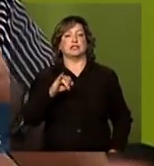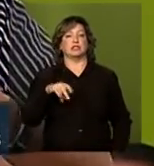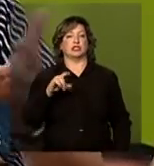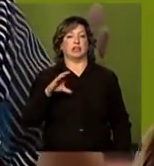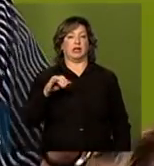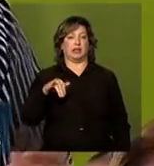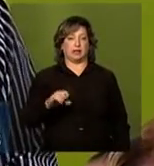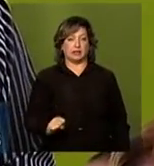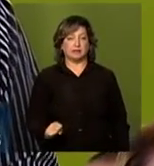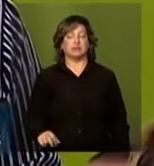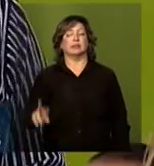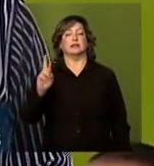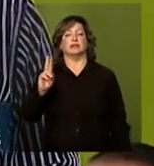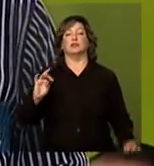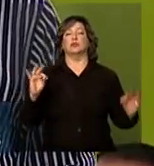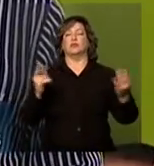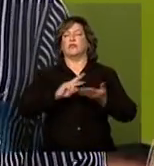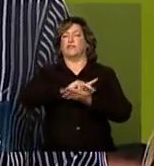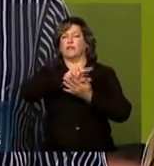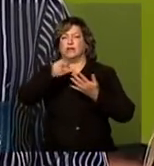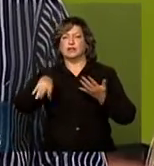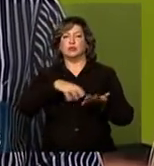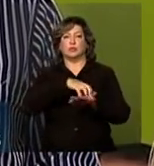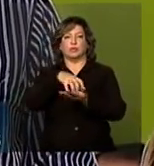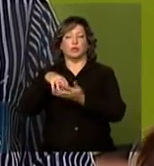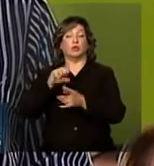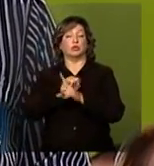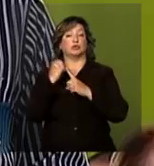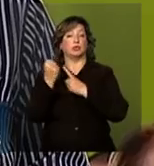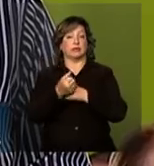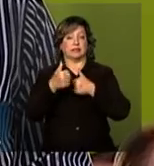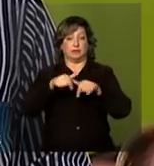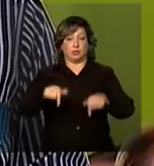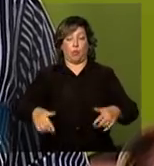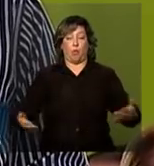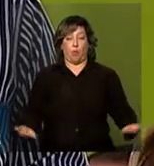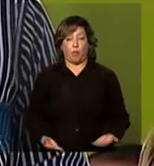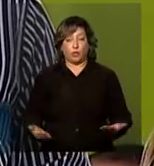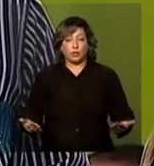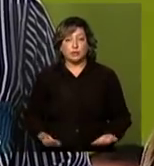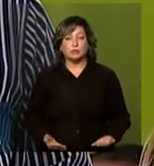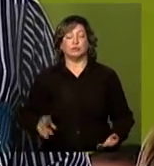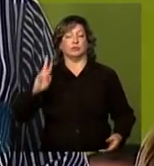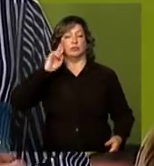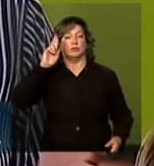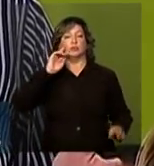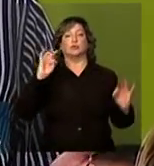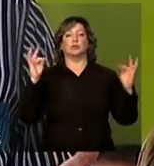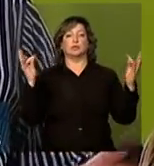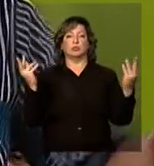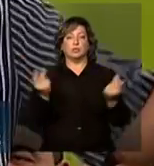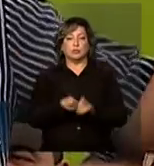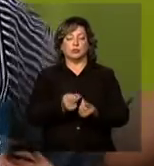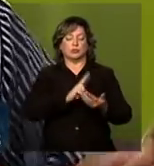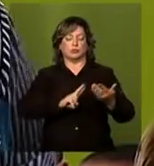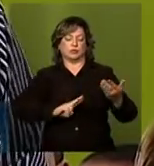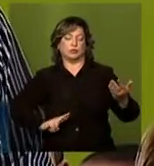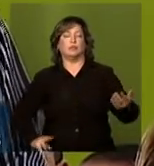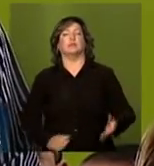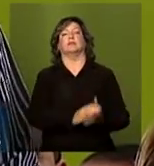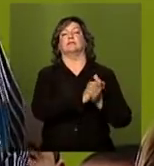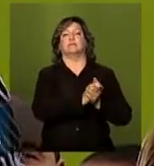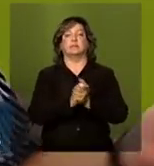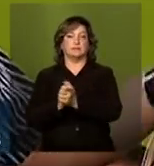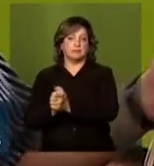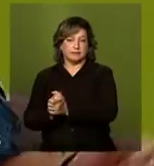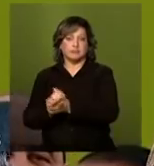representantes dos diversos movimentos sociais aqui presentes demais autoridades nominadas no protocolo uma saudação